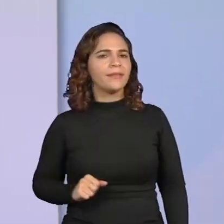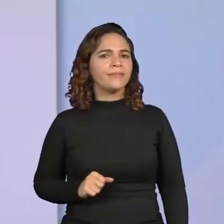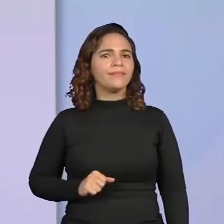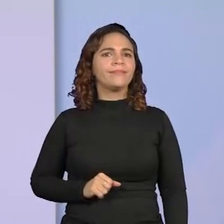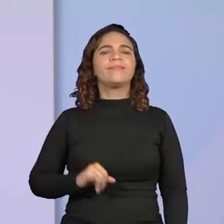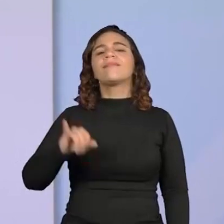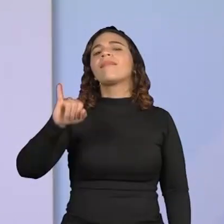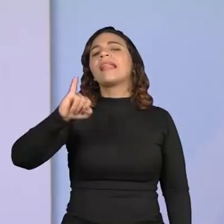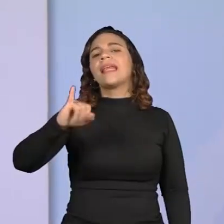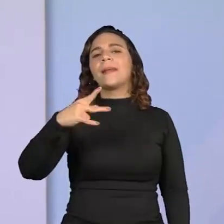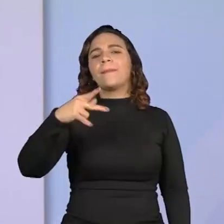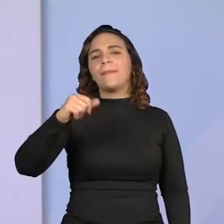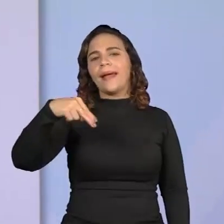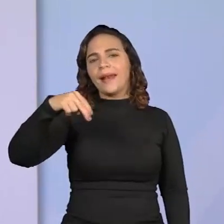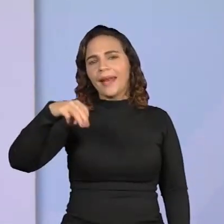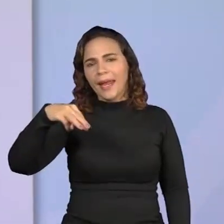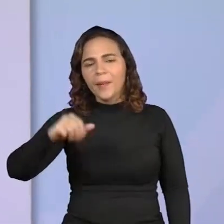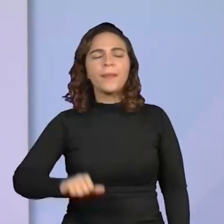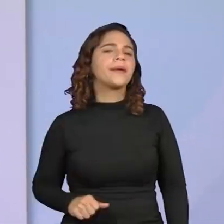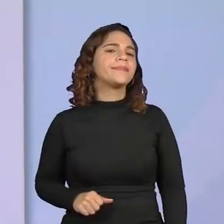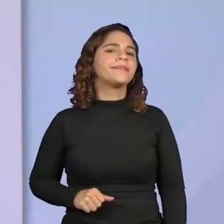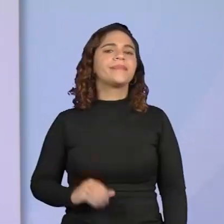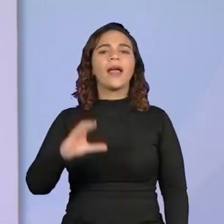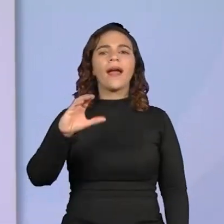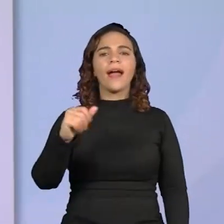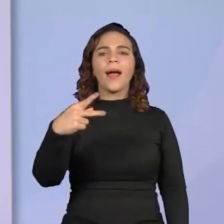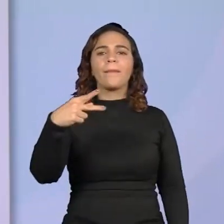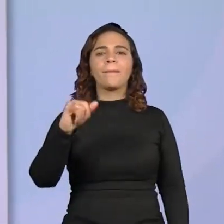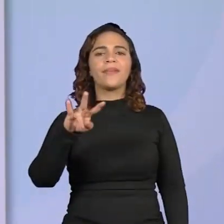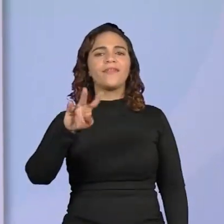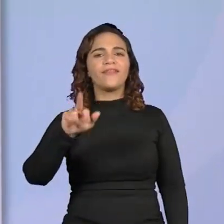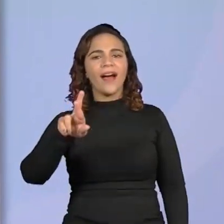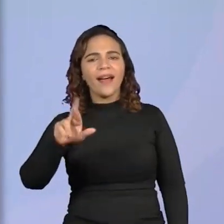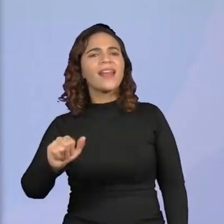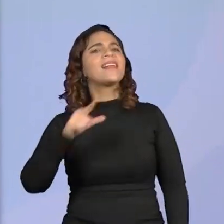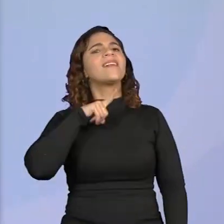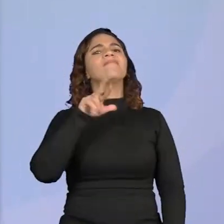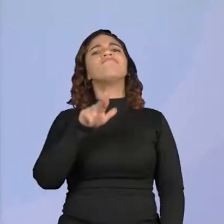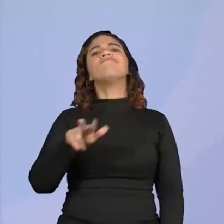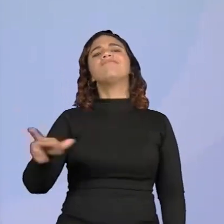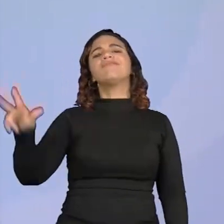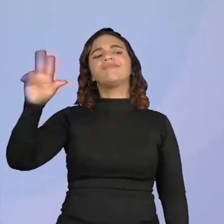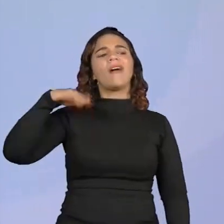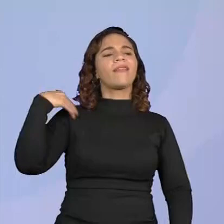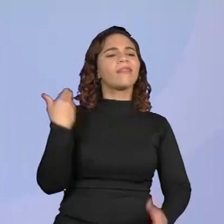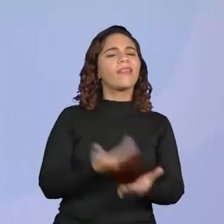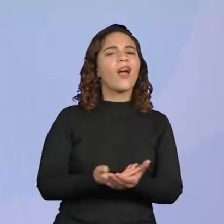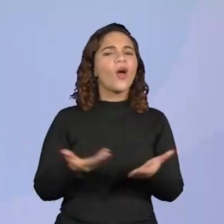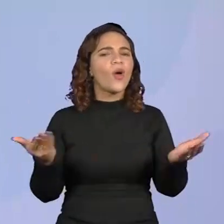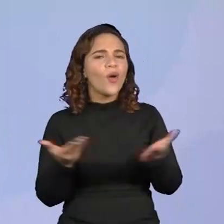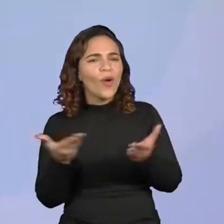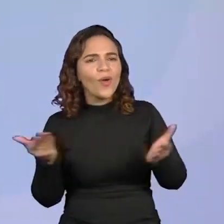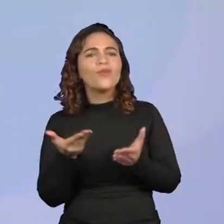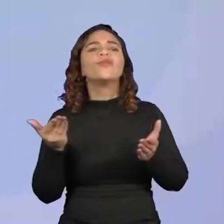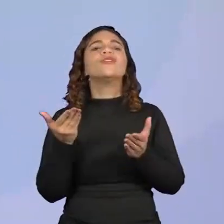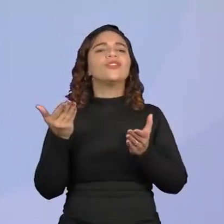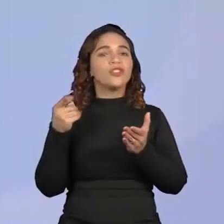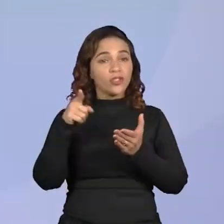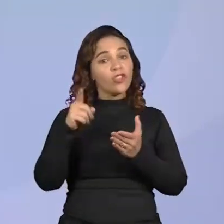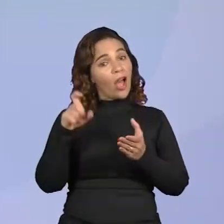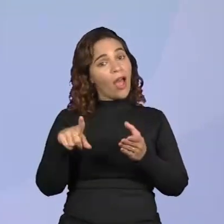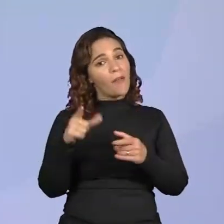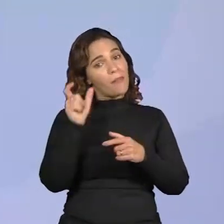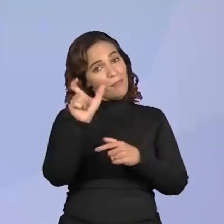Ipanema, Capivara, vários nomes que permanecem até hoje dentro do nosso vocabulário. E a origem é